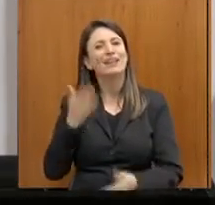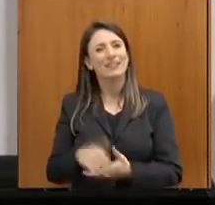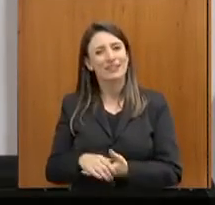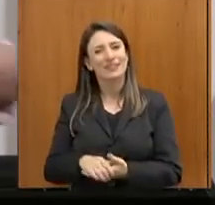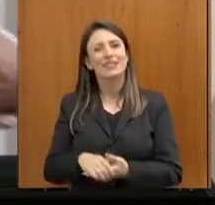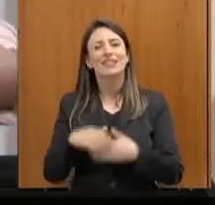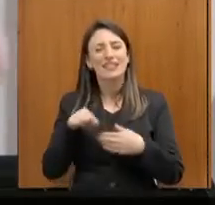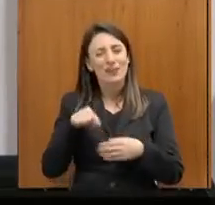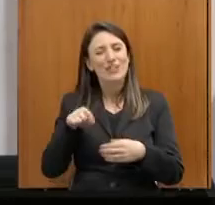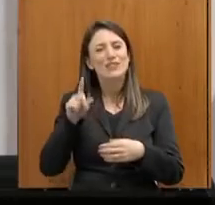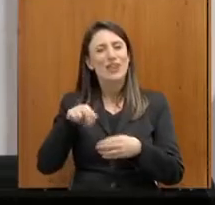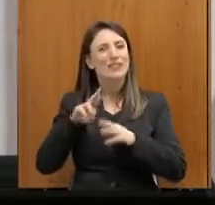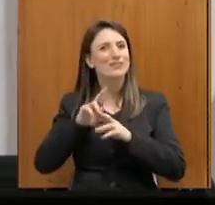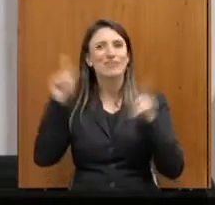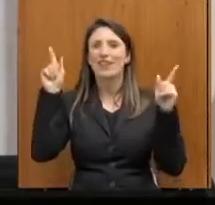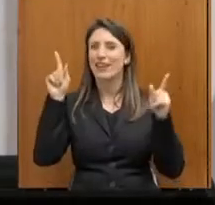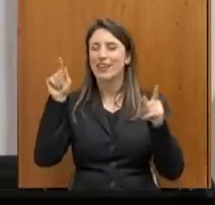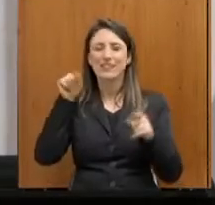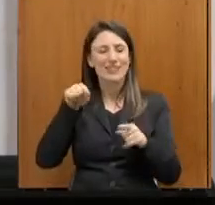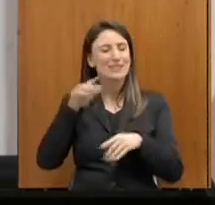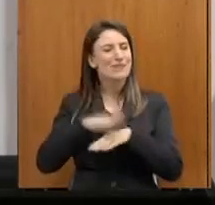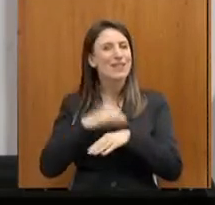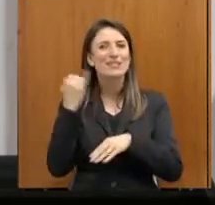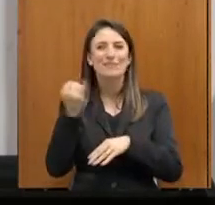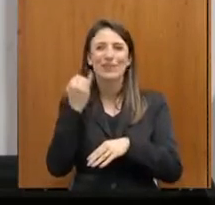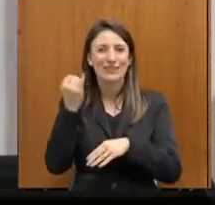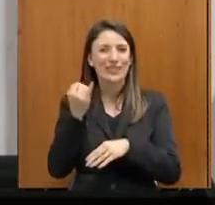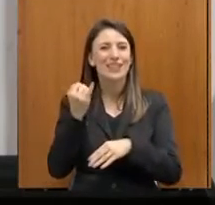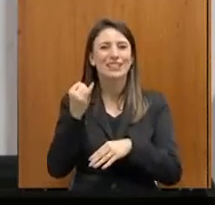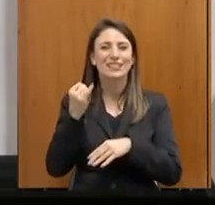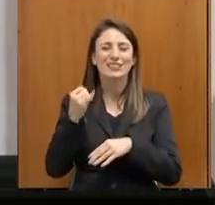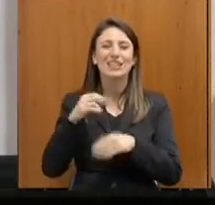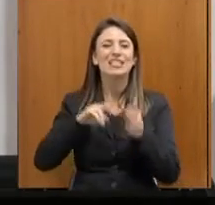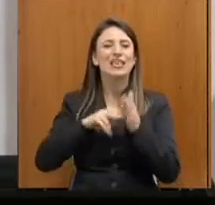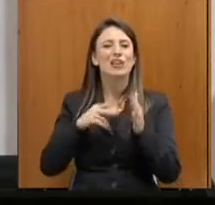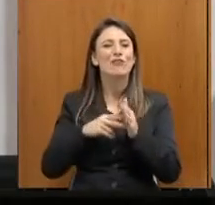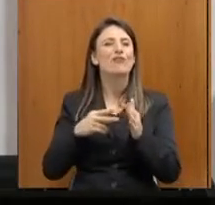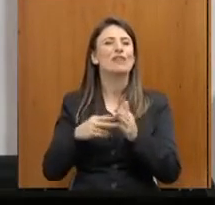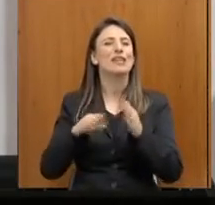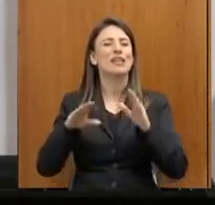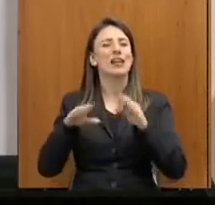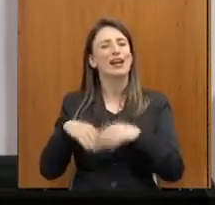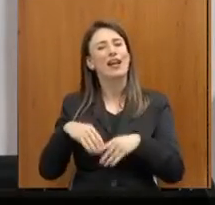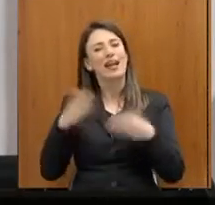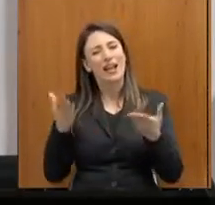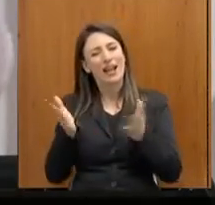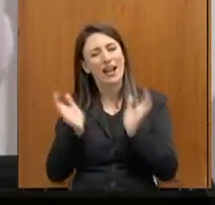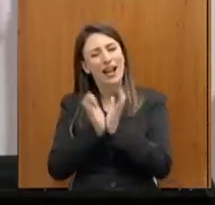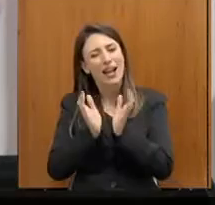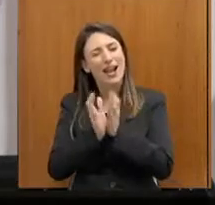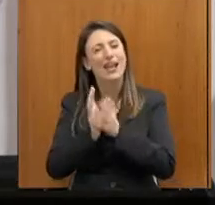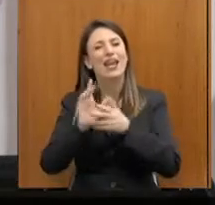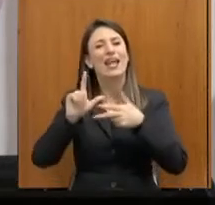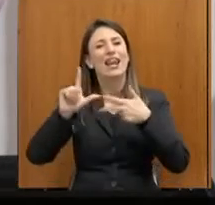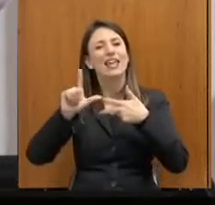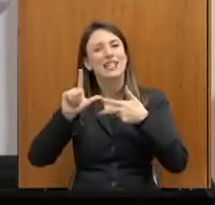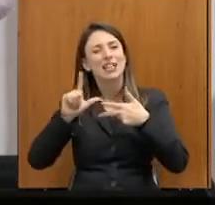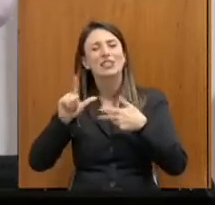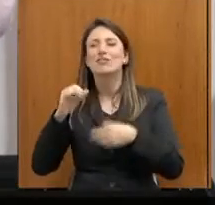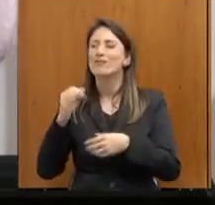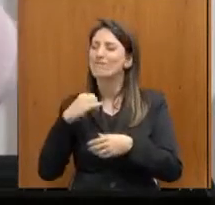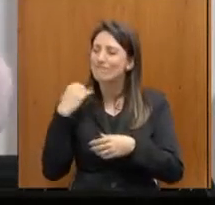muita diferença essa importância Eu acho que isso é valorizar o legislativo Claro através da ação que nosso Presidente